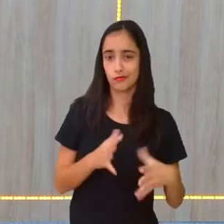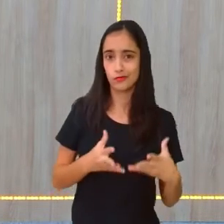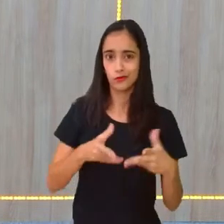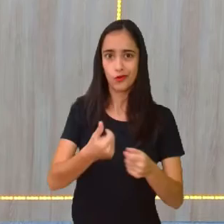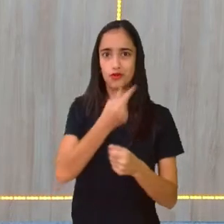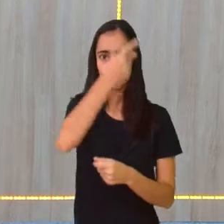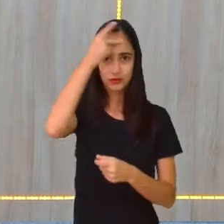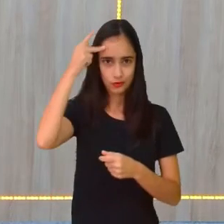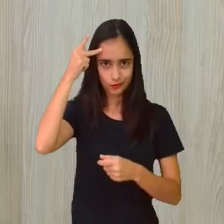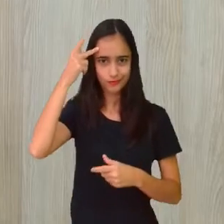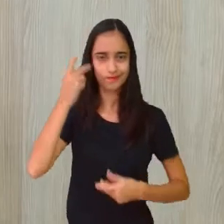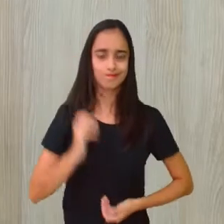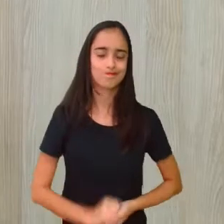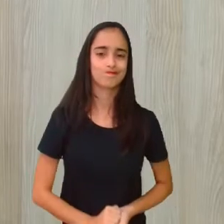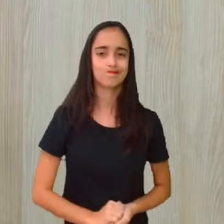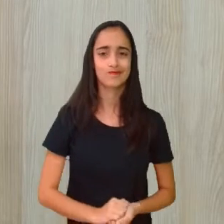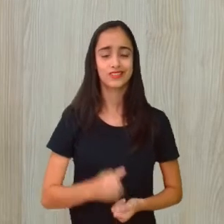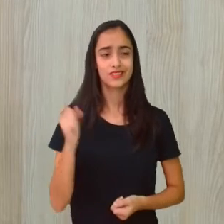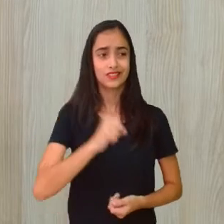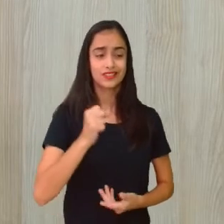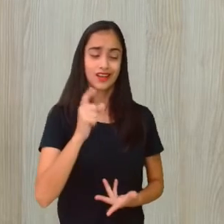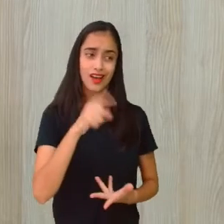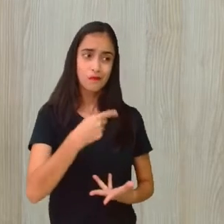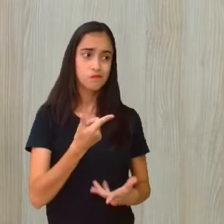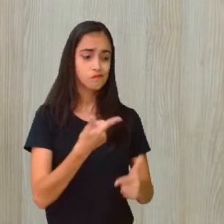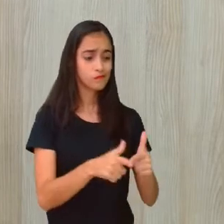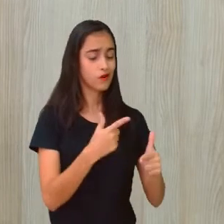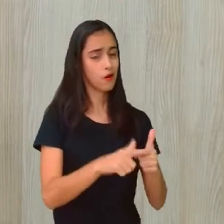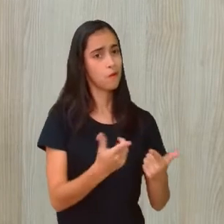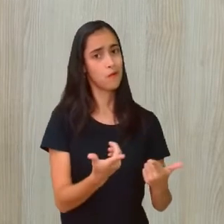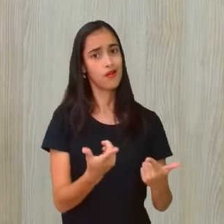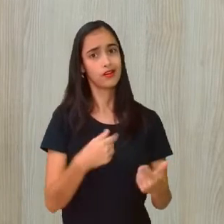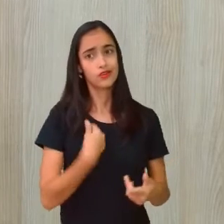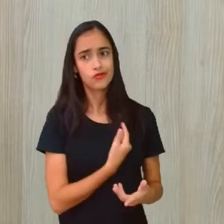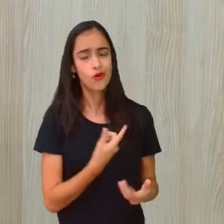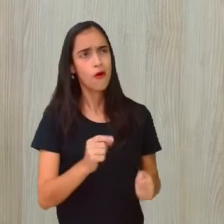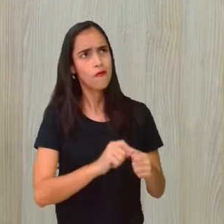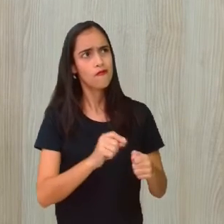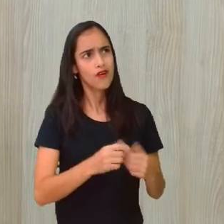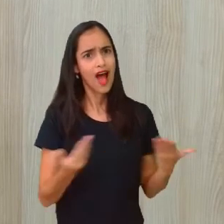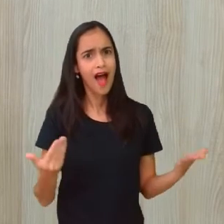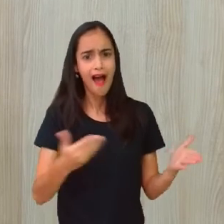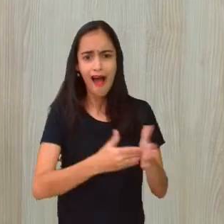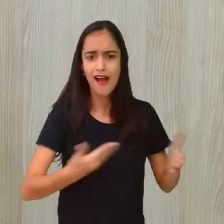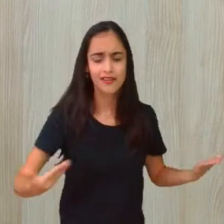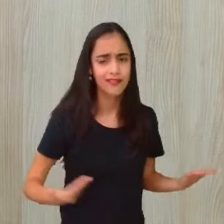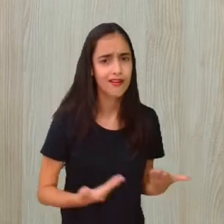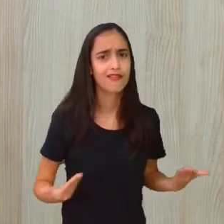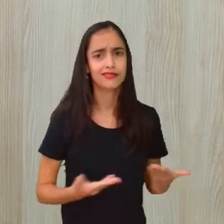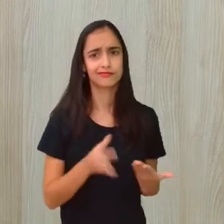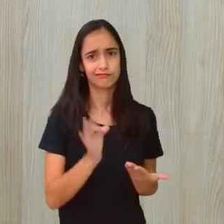Pois um questionamento que a gente faz até para os dias de hoje, né, professor?